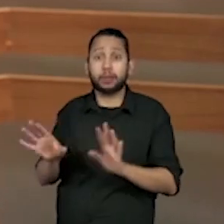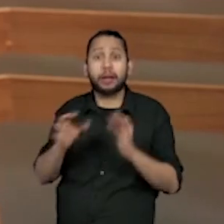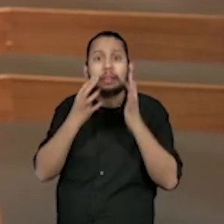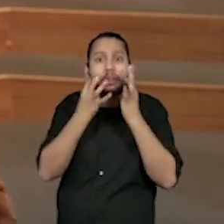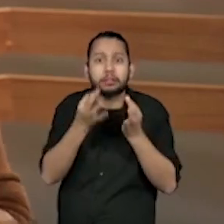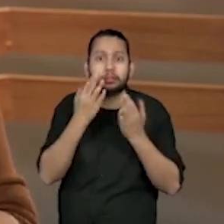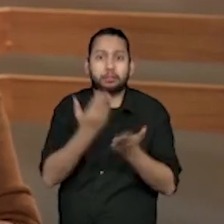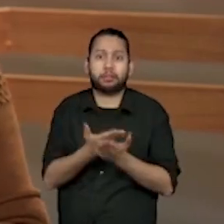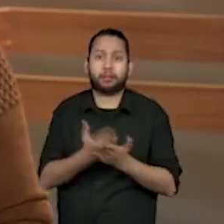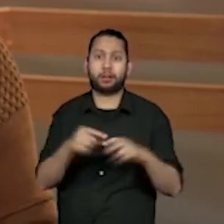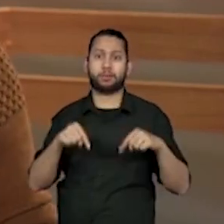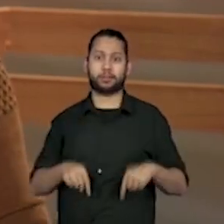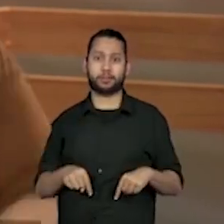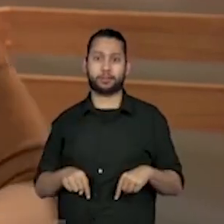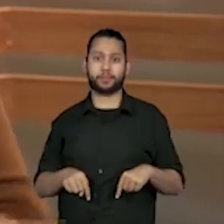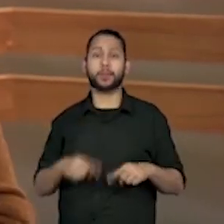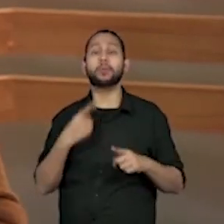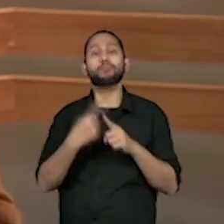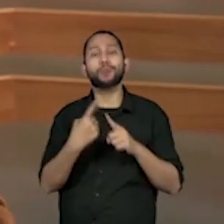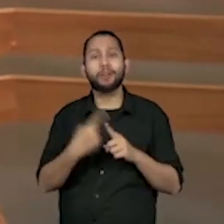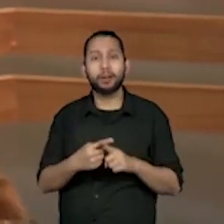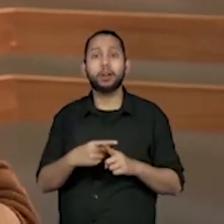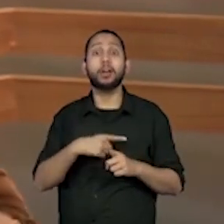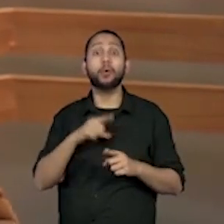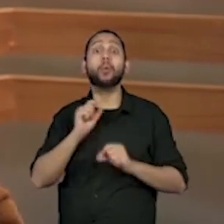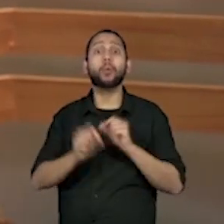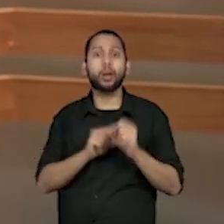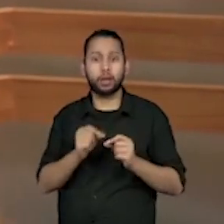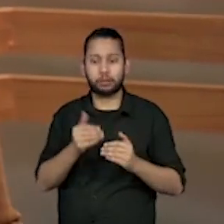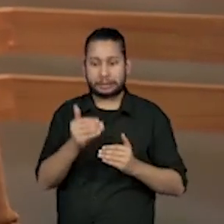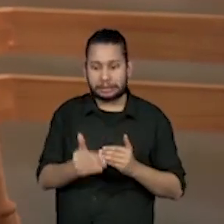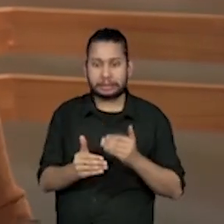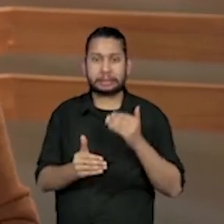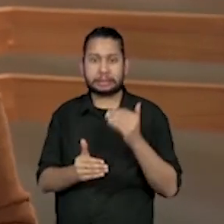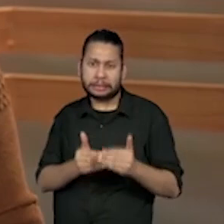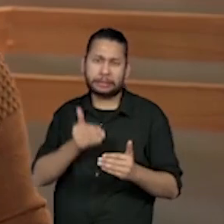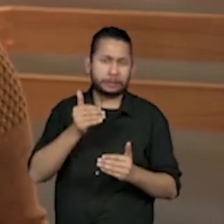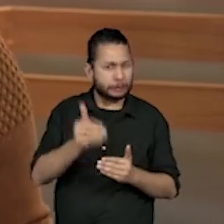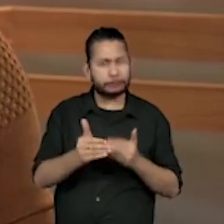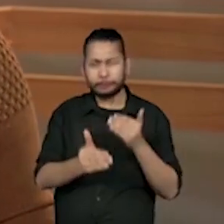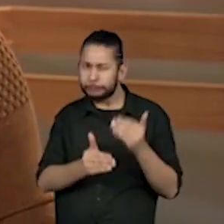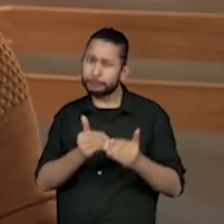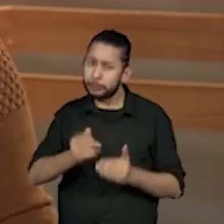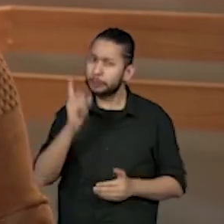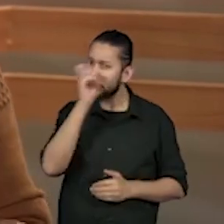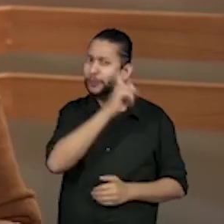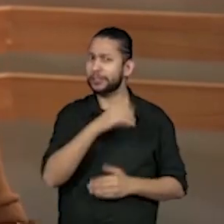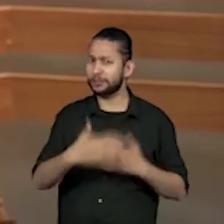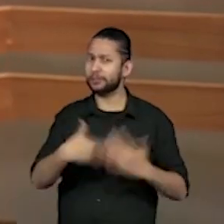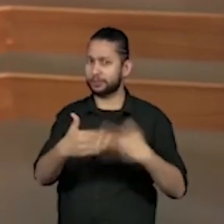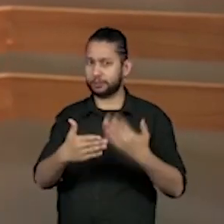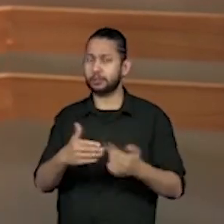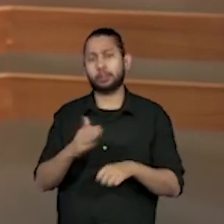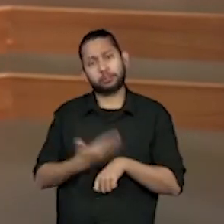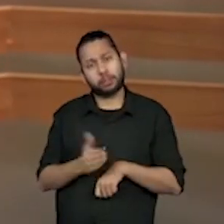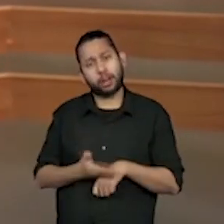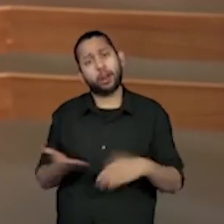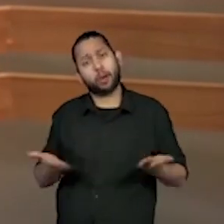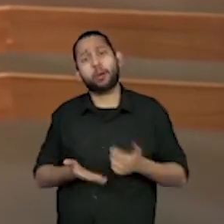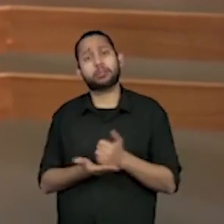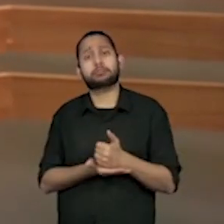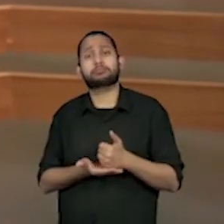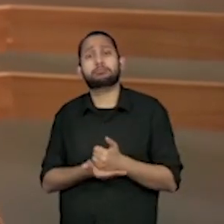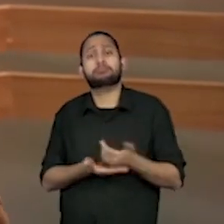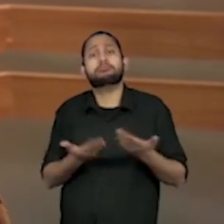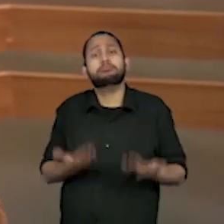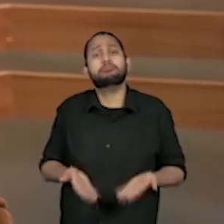atenção. Porque assim, o caminho da fração ela vai só dificultando cada vez mais, ela vai aumentando a dificuldade. Então hoje a gente está bem no básico, tá?